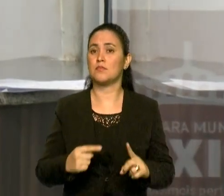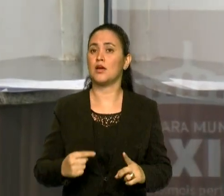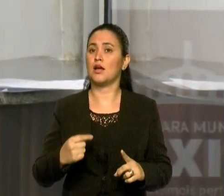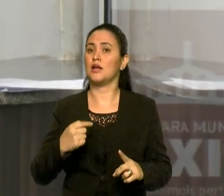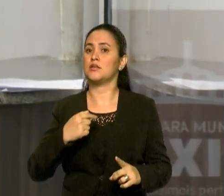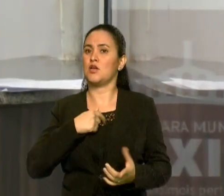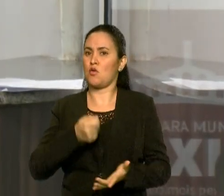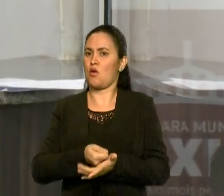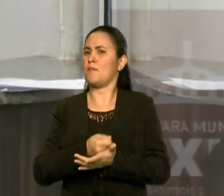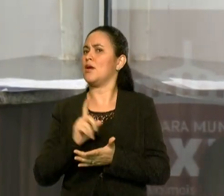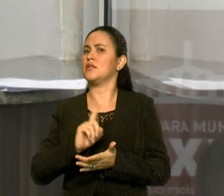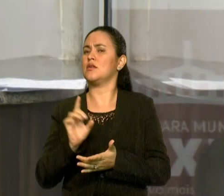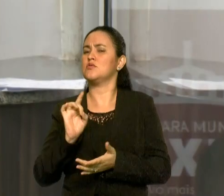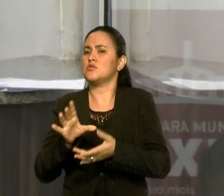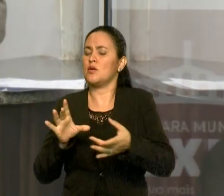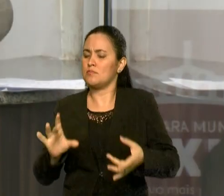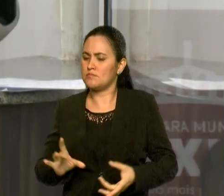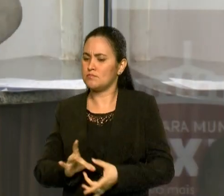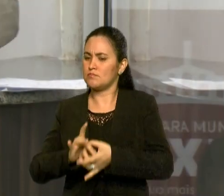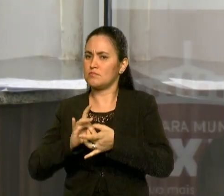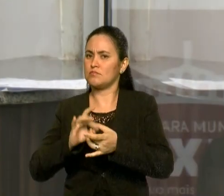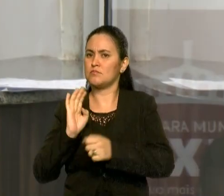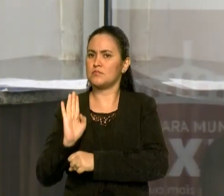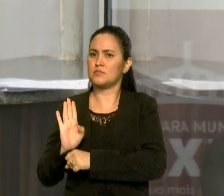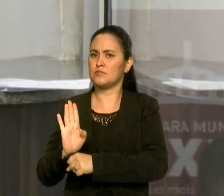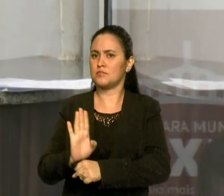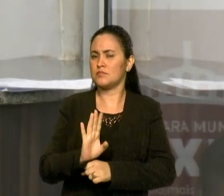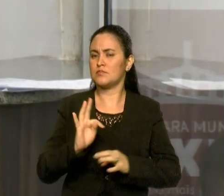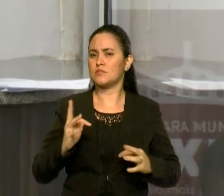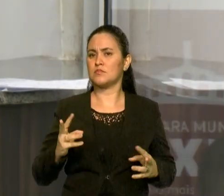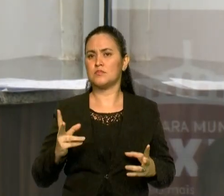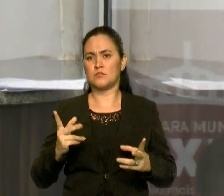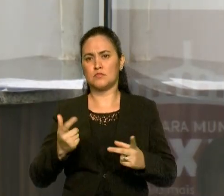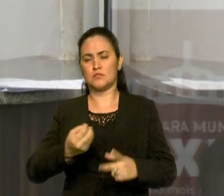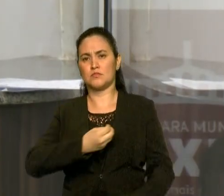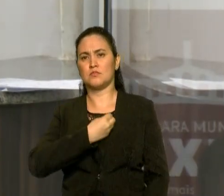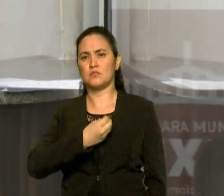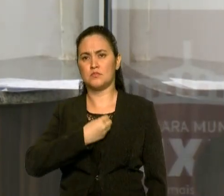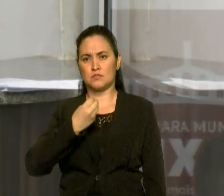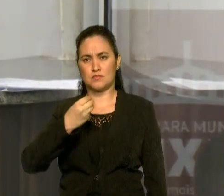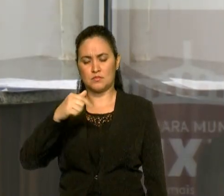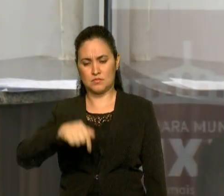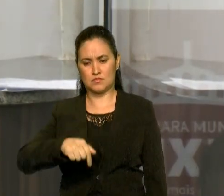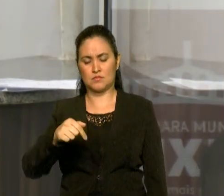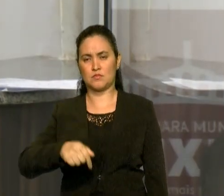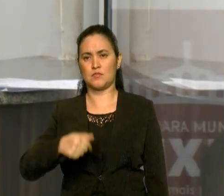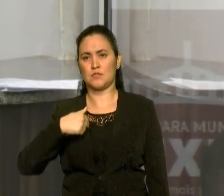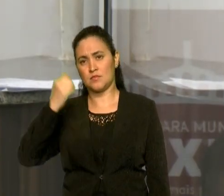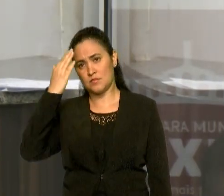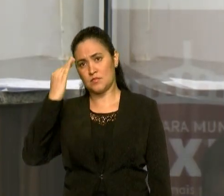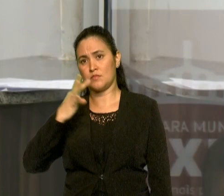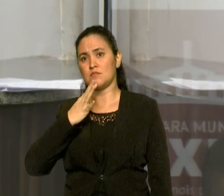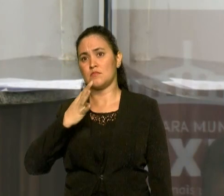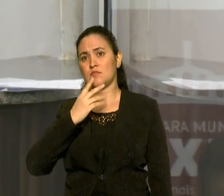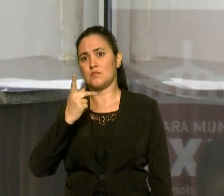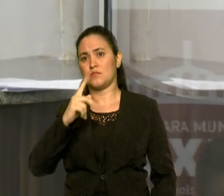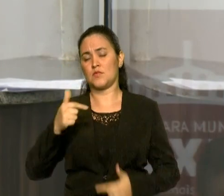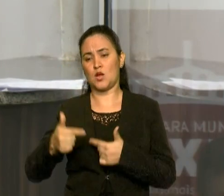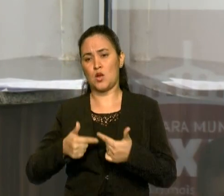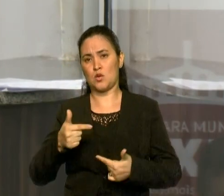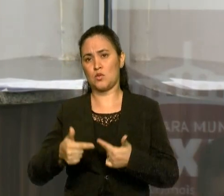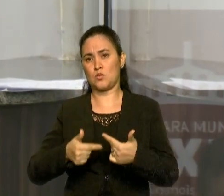somando, dando uma ideia aqui a todos que estão aqui presentes, que eu sei da sua luta